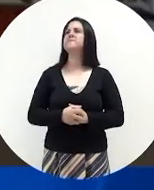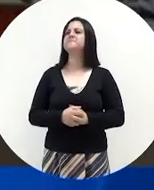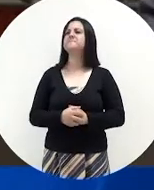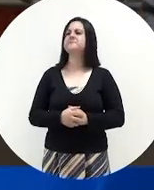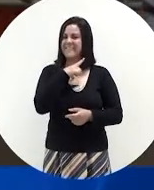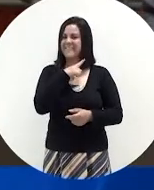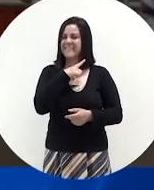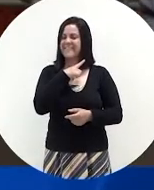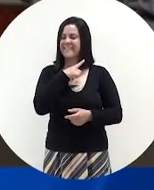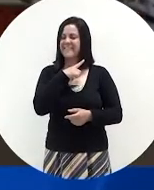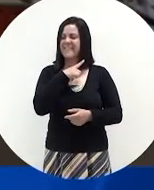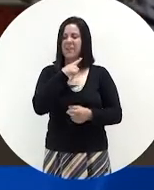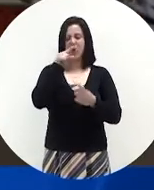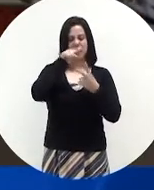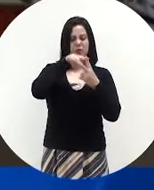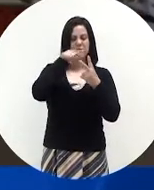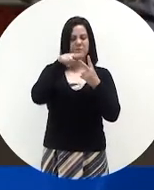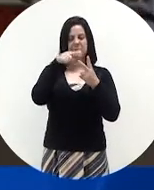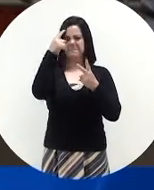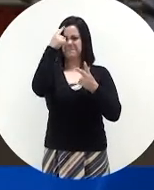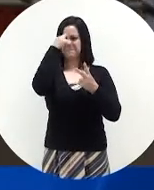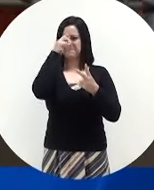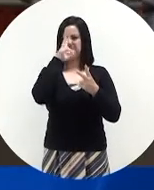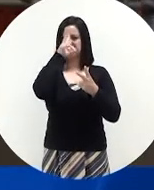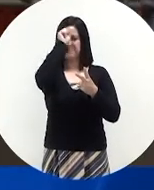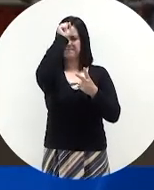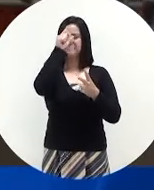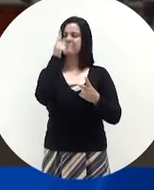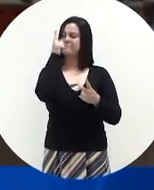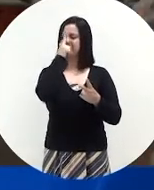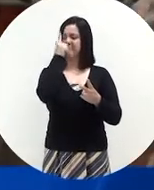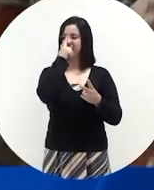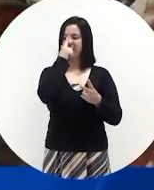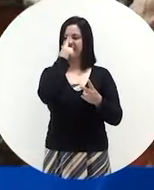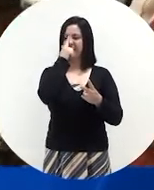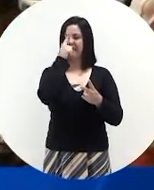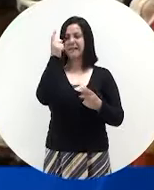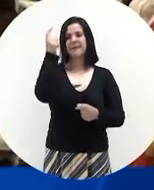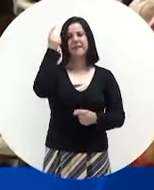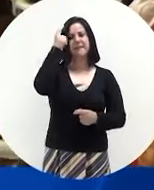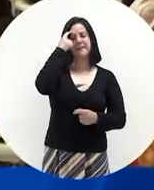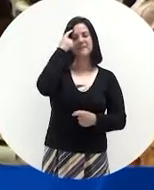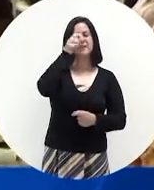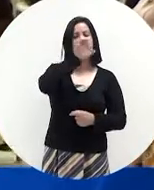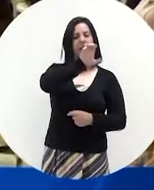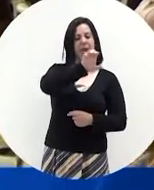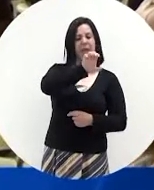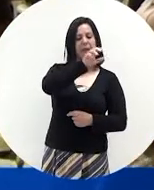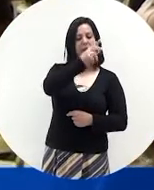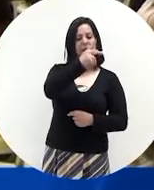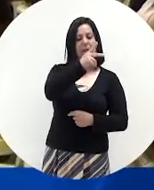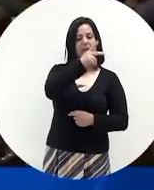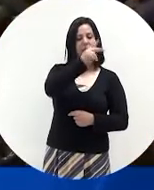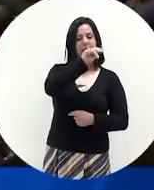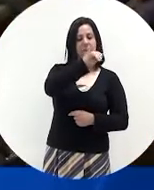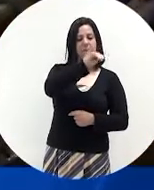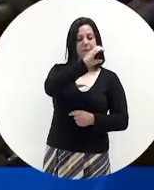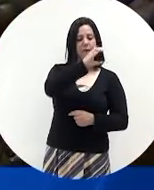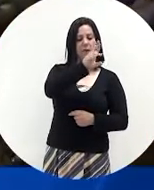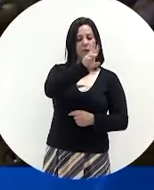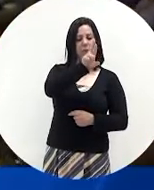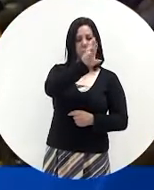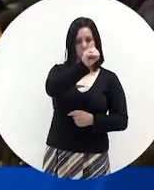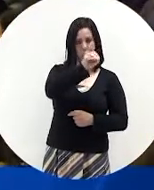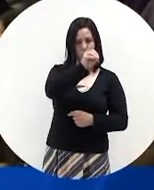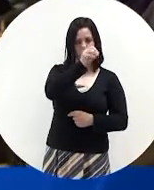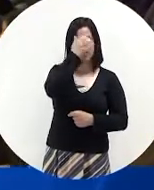o Deus que fez o mundo e tudo o que nele há.